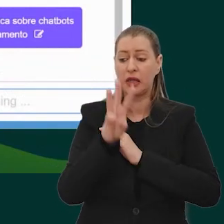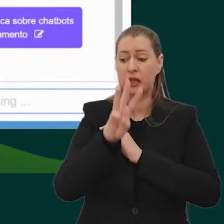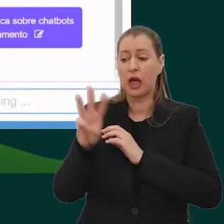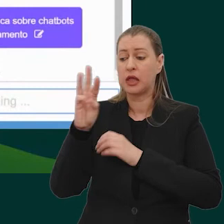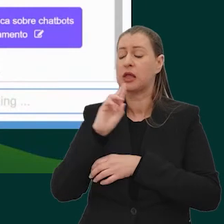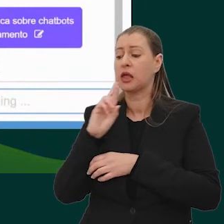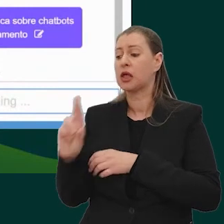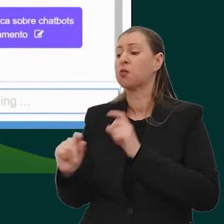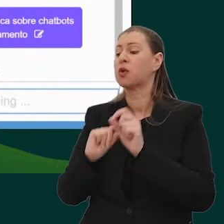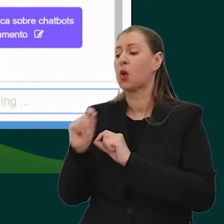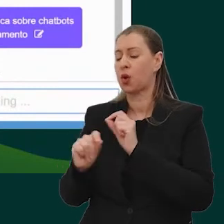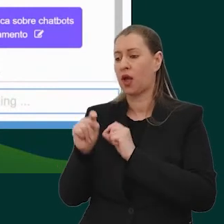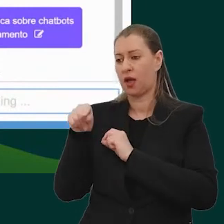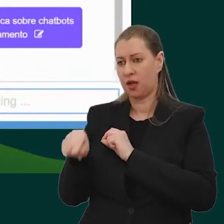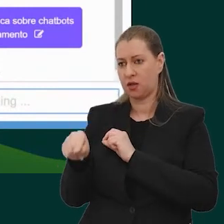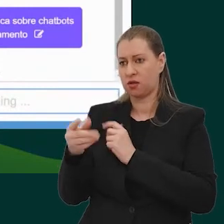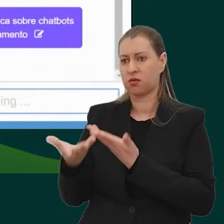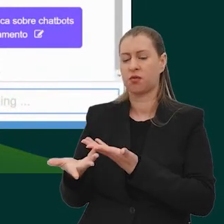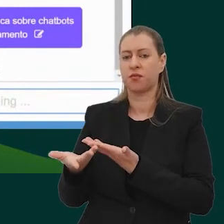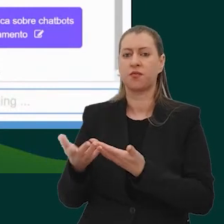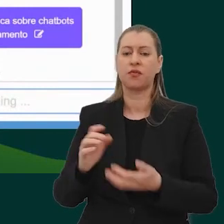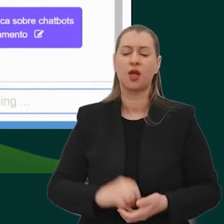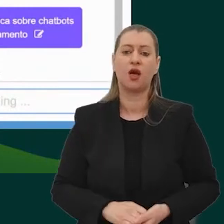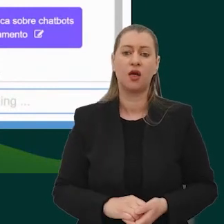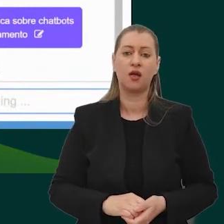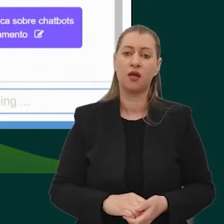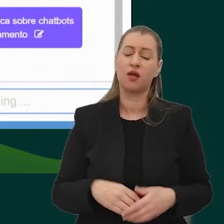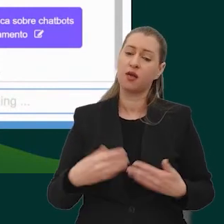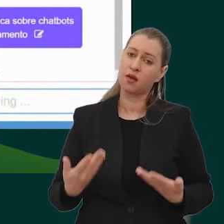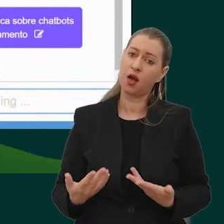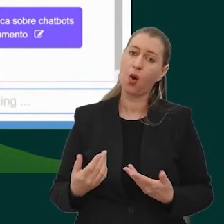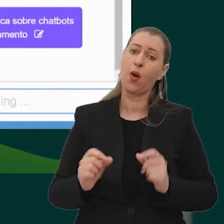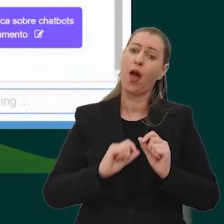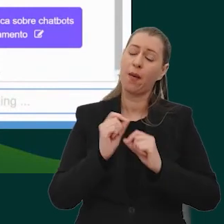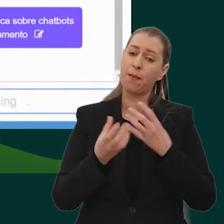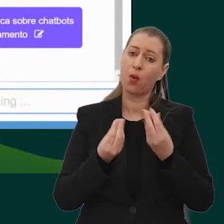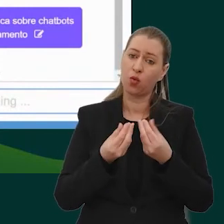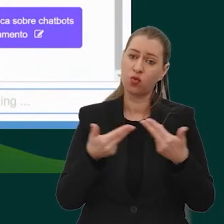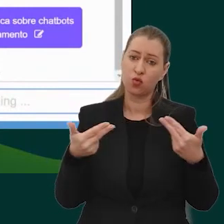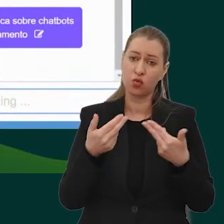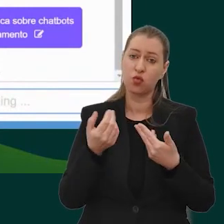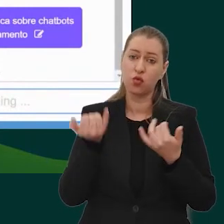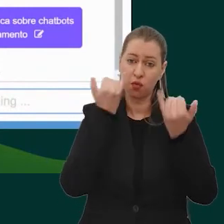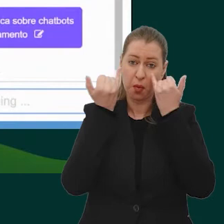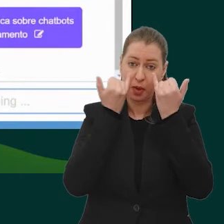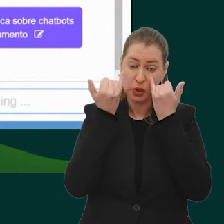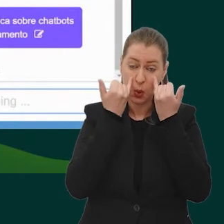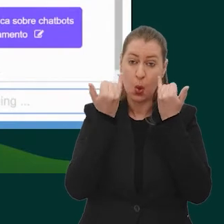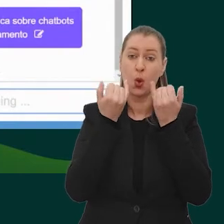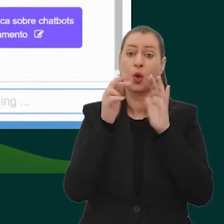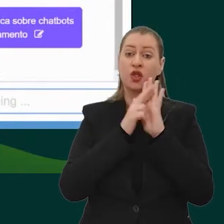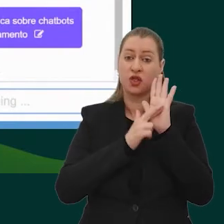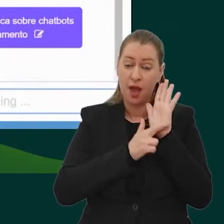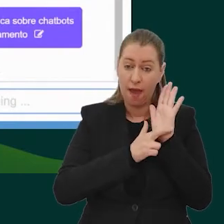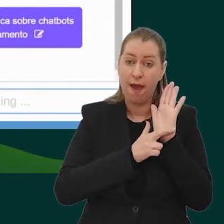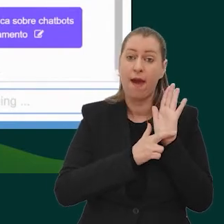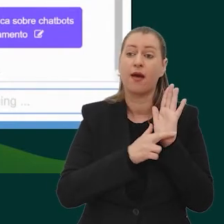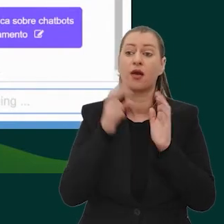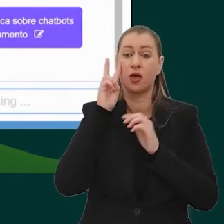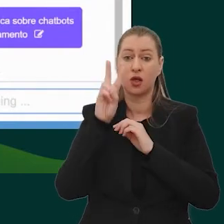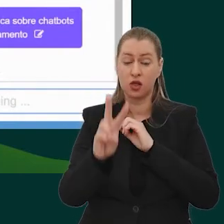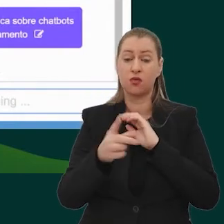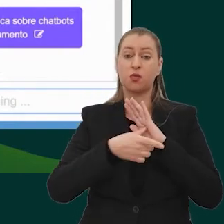tenho que responder isso. Então, é uma cadeia de regras, como a gente